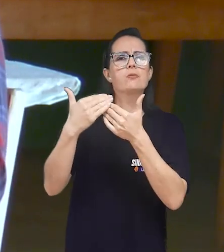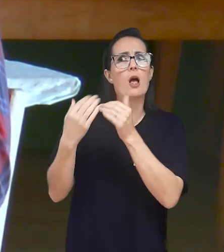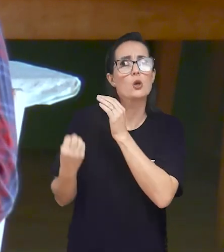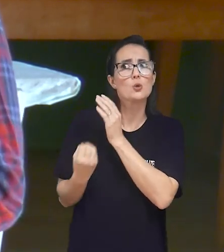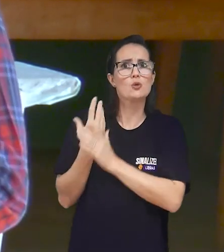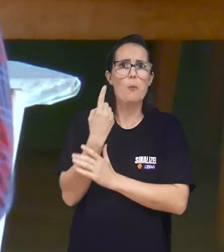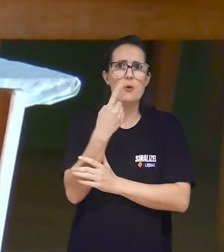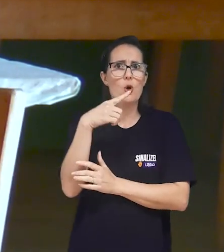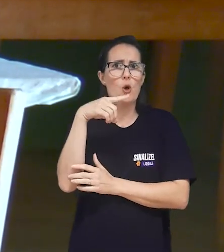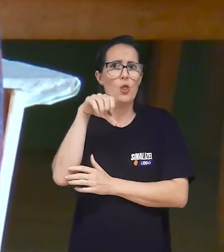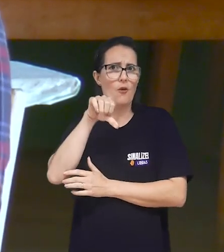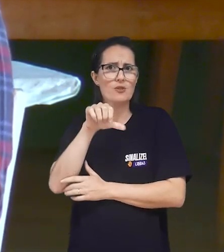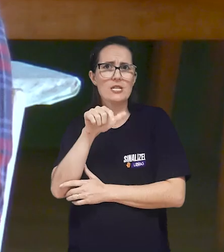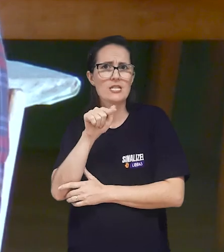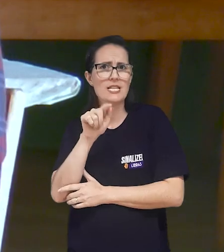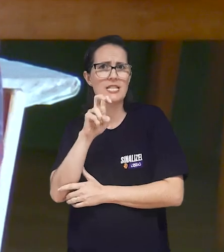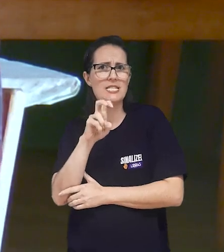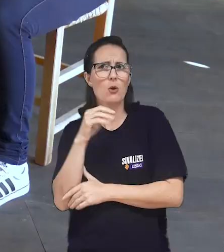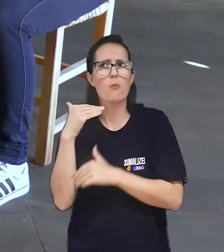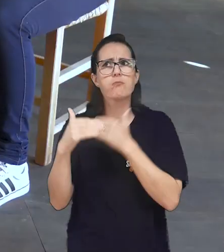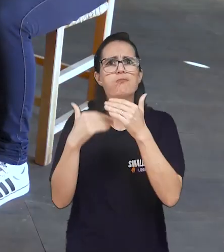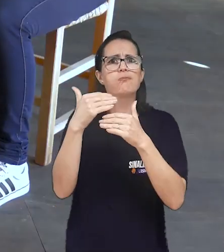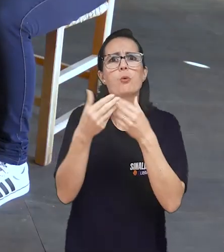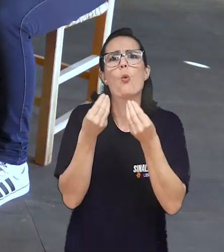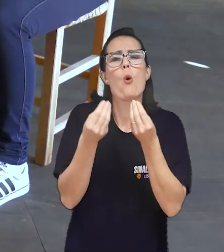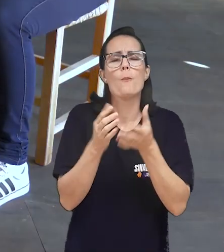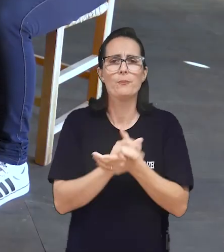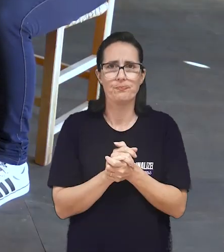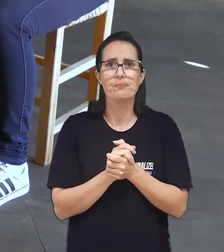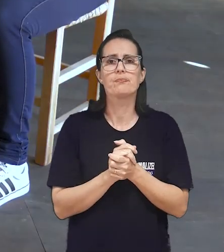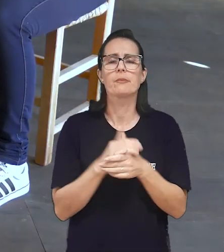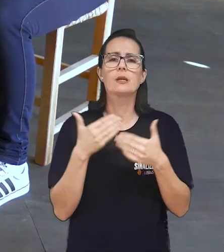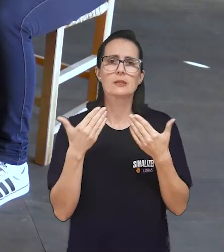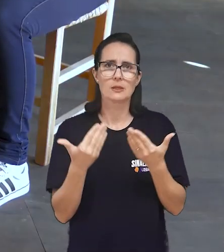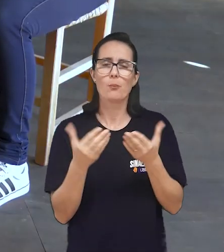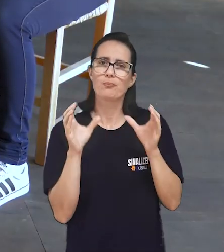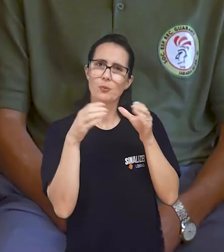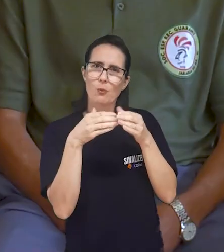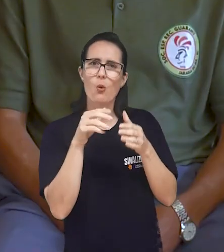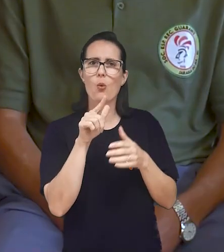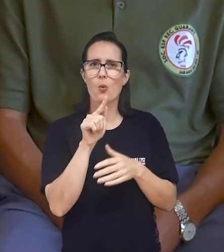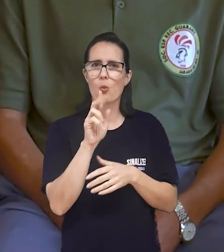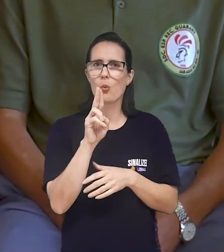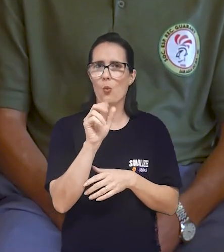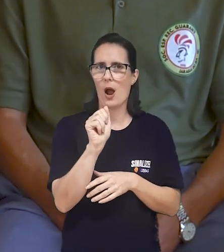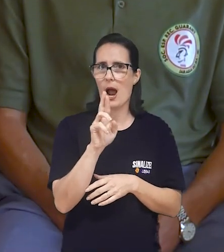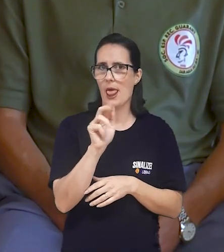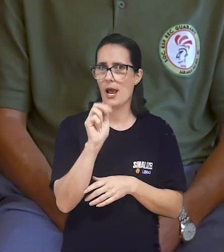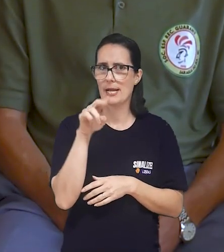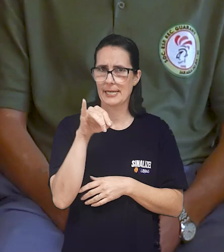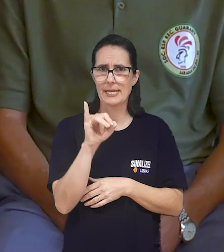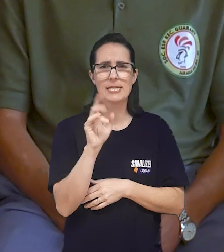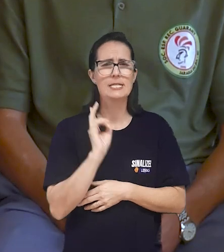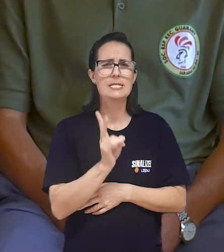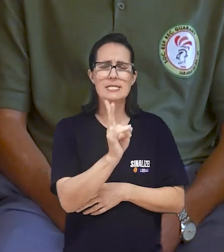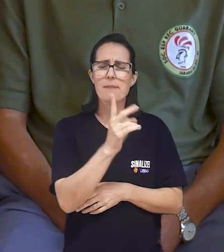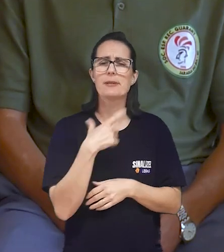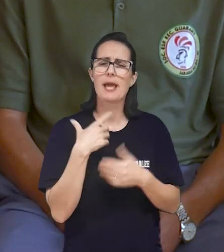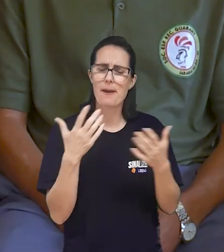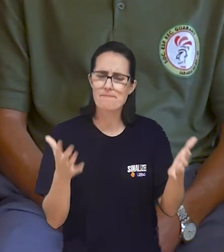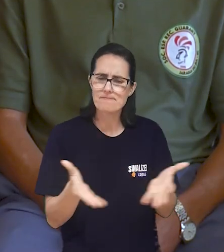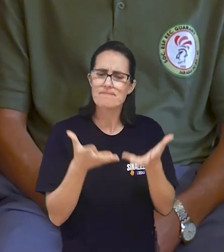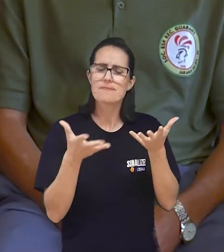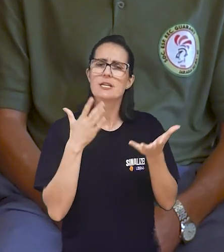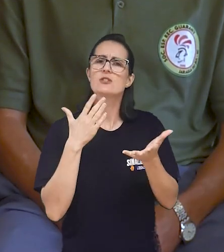em 1975? Então, a Sociedade Guarani, ela sempre preza para incentivar e